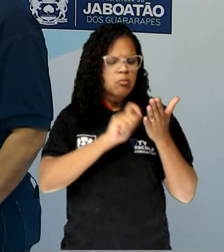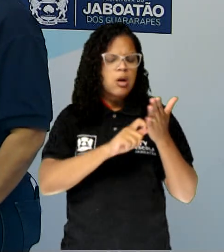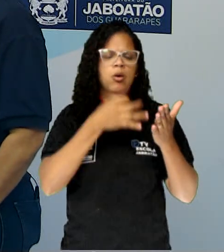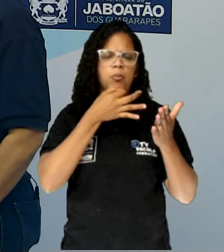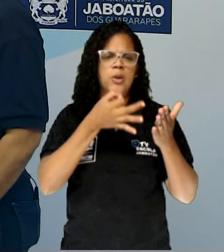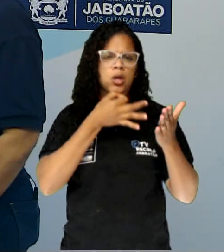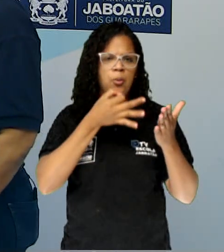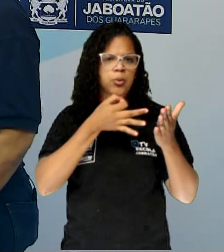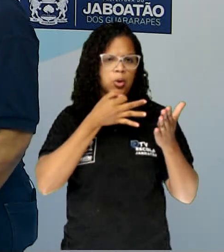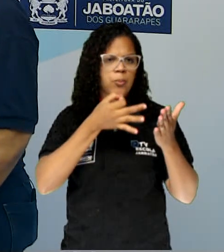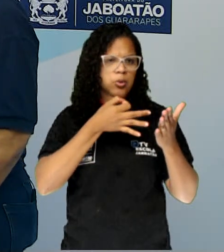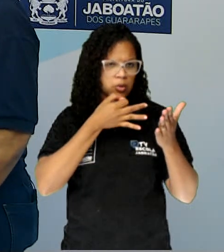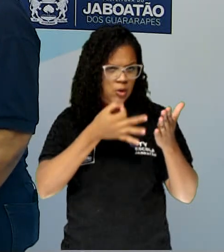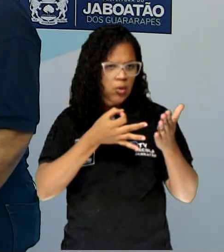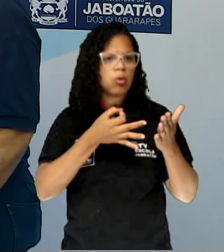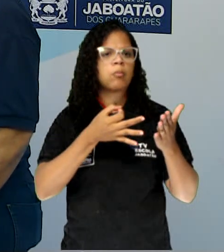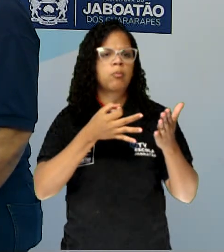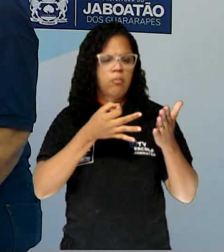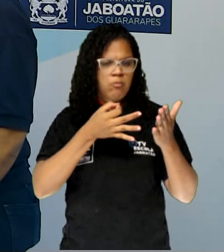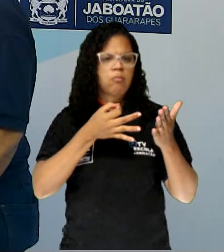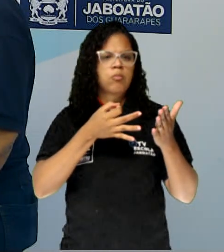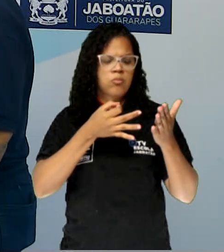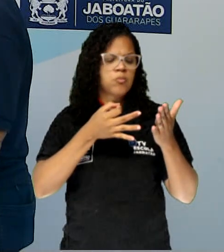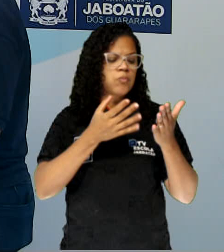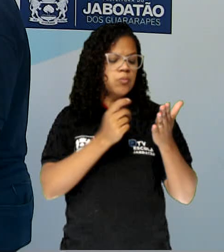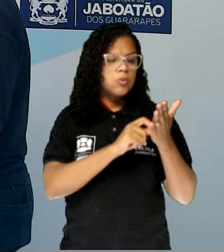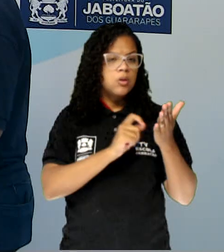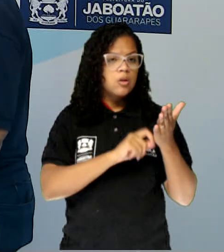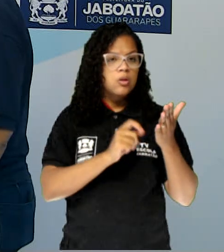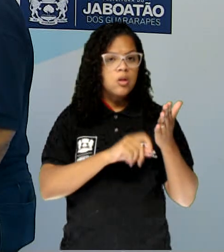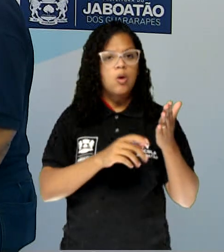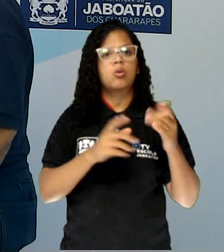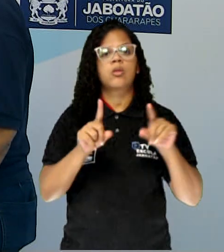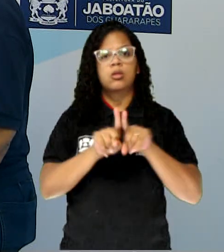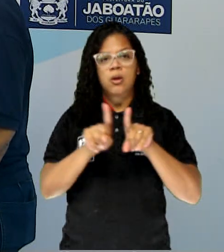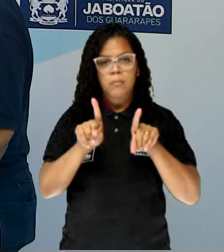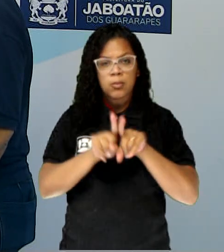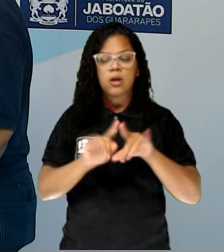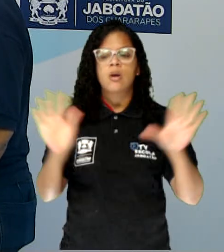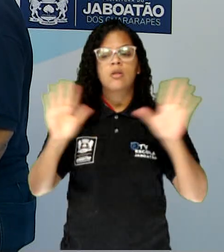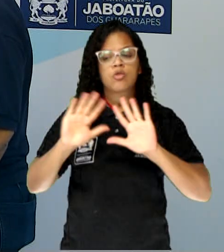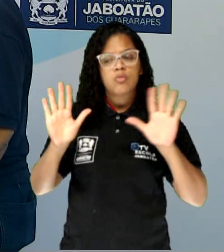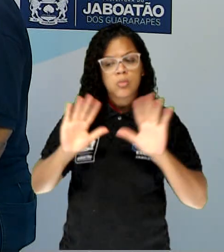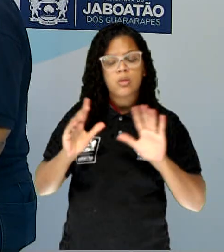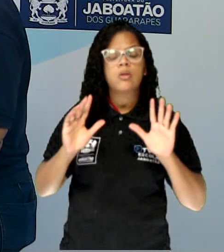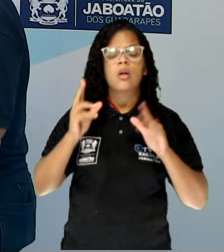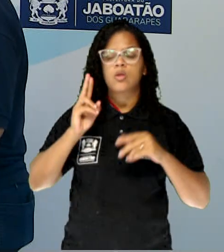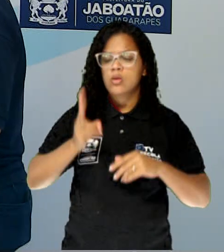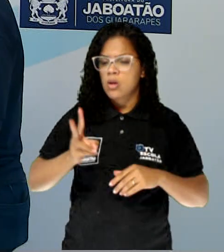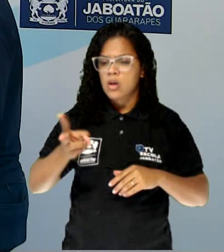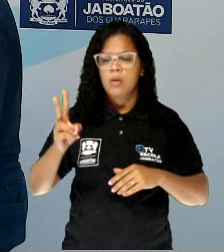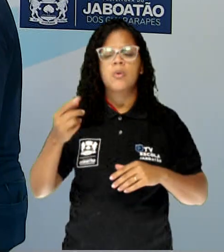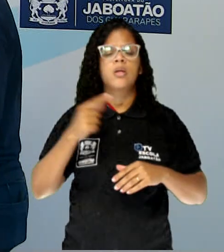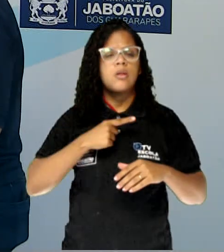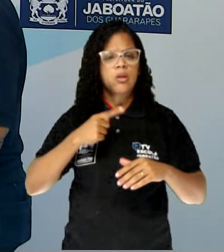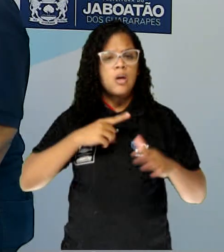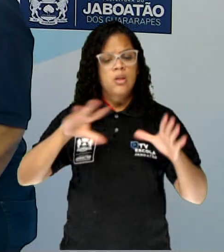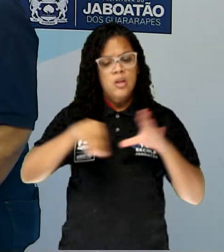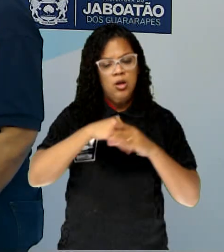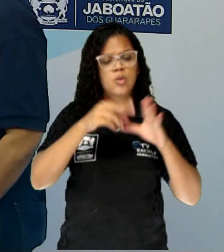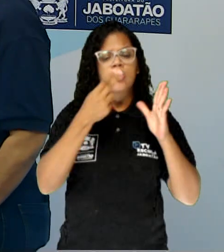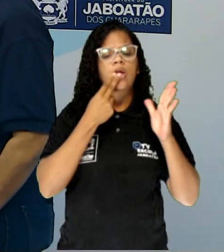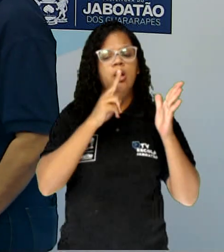em defesa de uma solução. A despedida. Toda carta apresenta uma despedida final, que serve para marcar